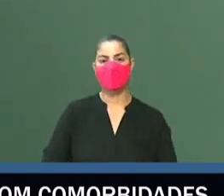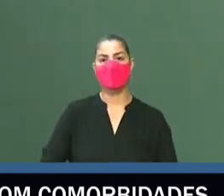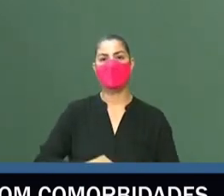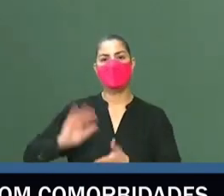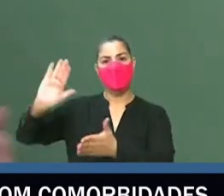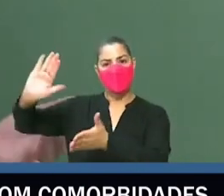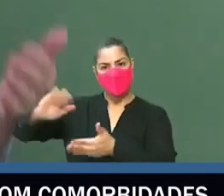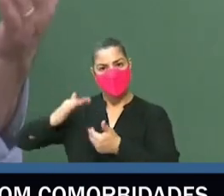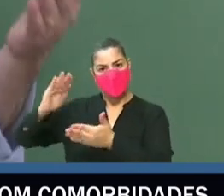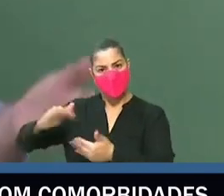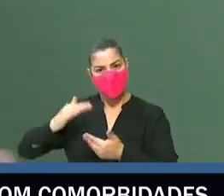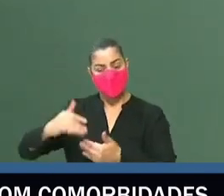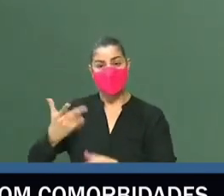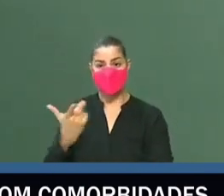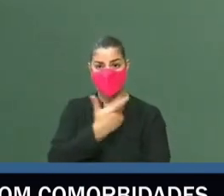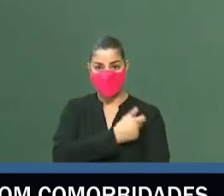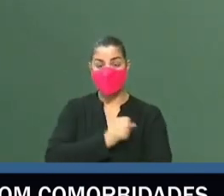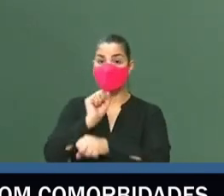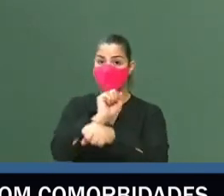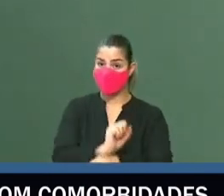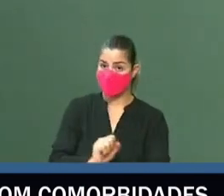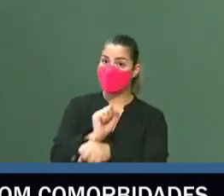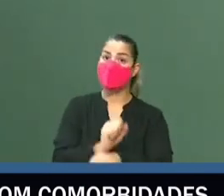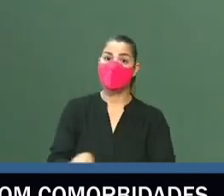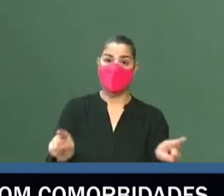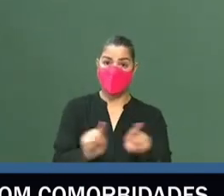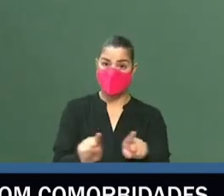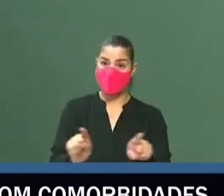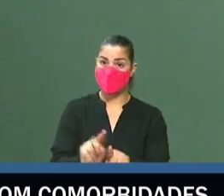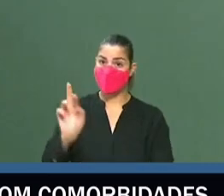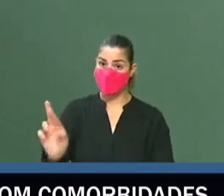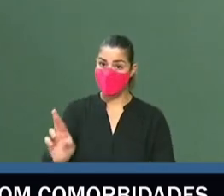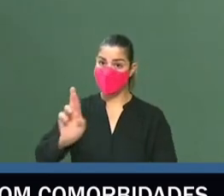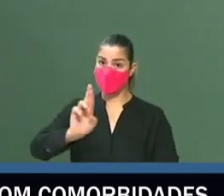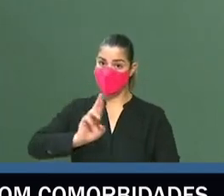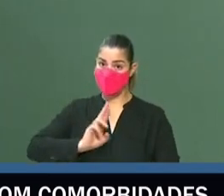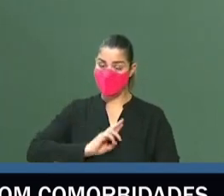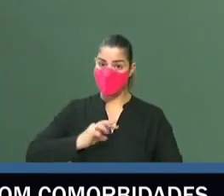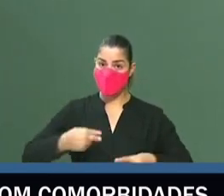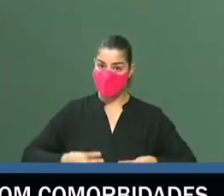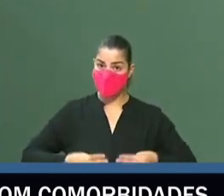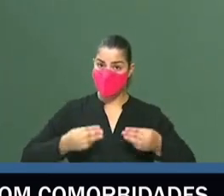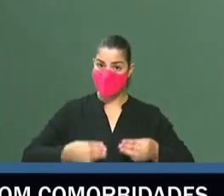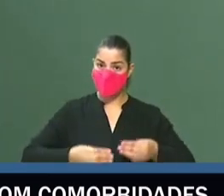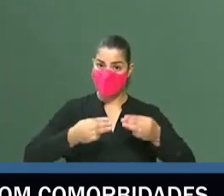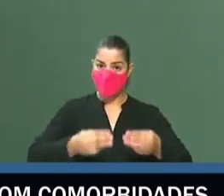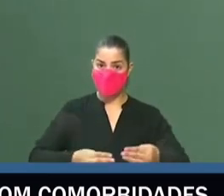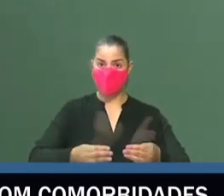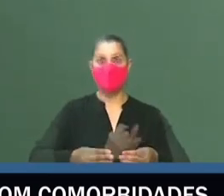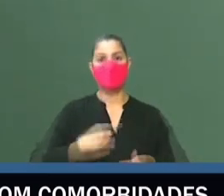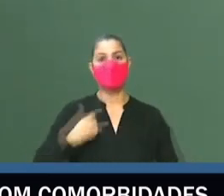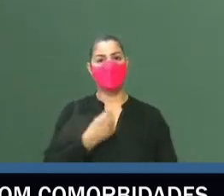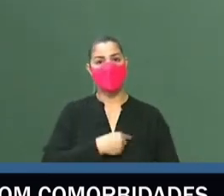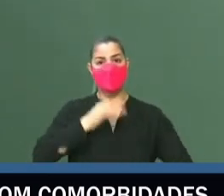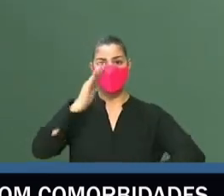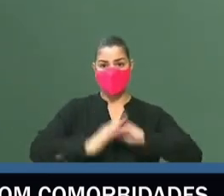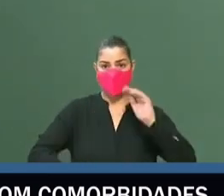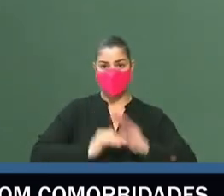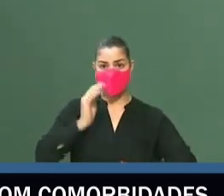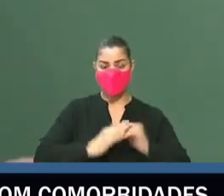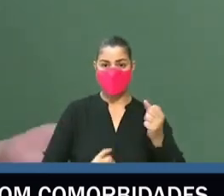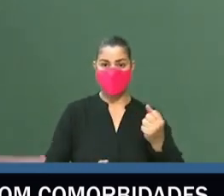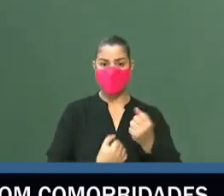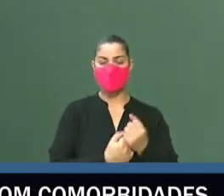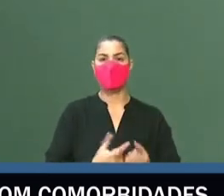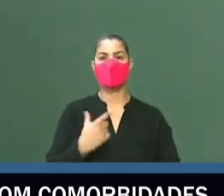próximas remessas de vacinas e aguardando o Ministério da Saúde discutirá chamada intercambialidade da vacina